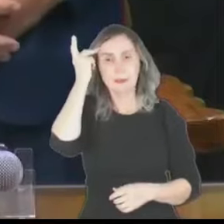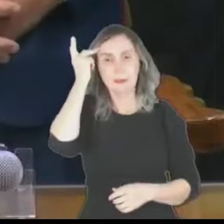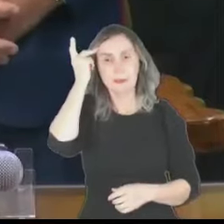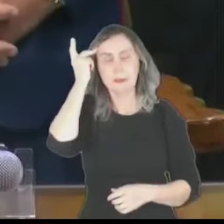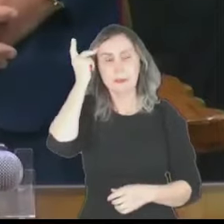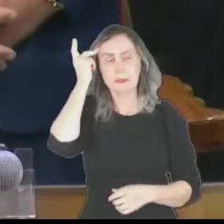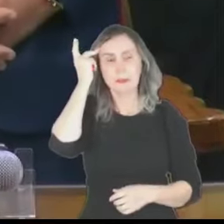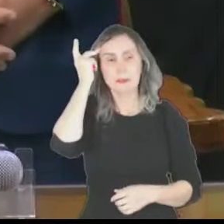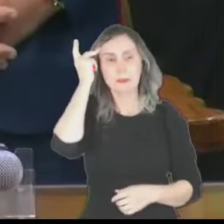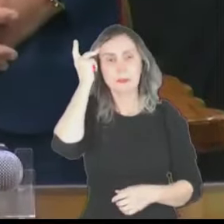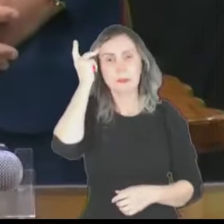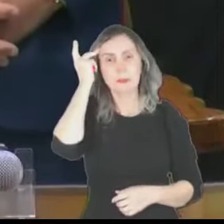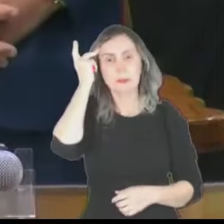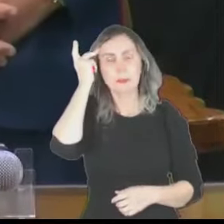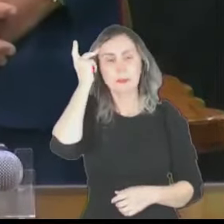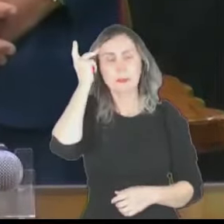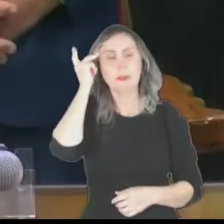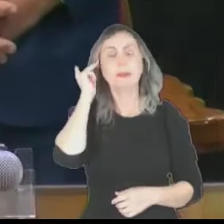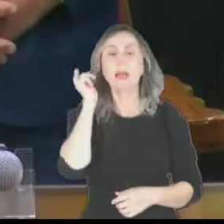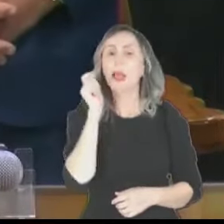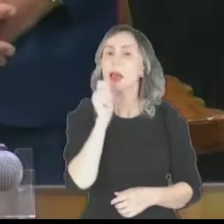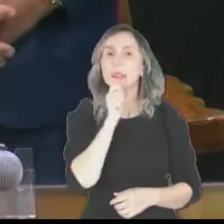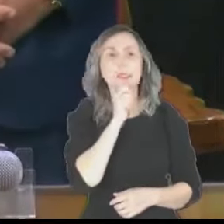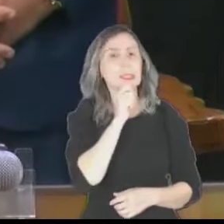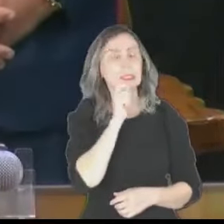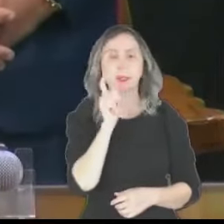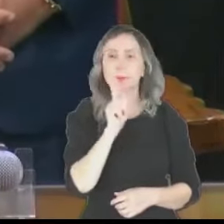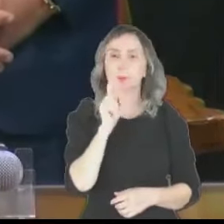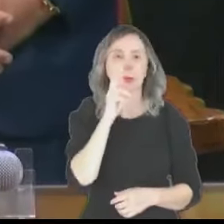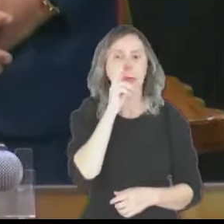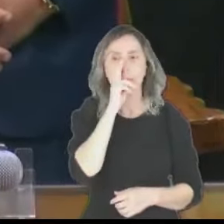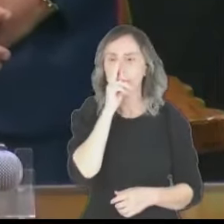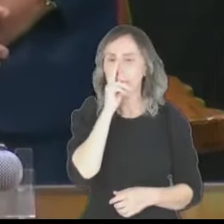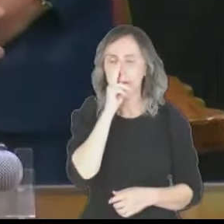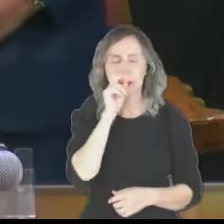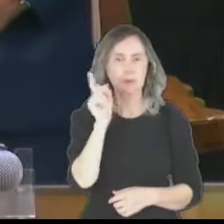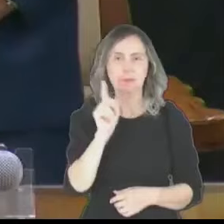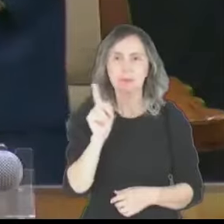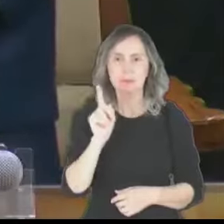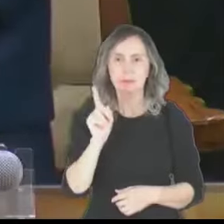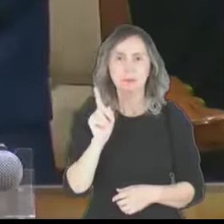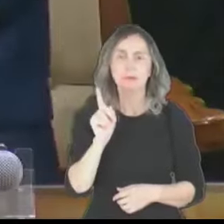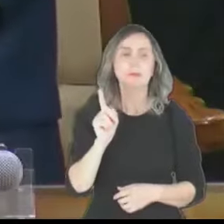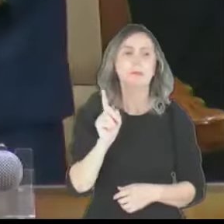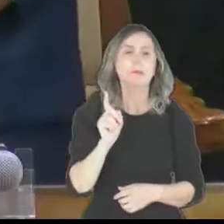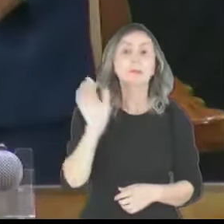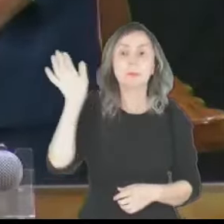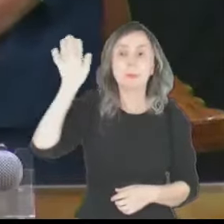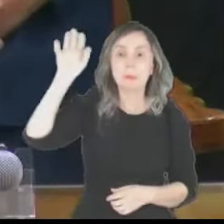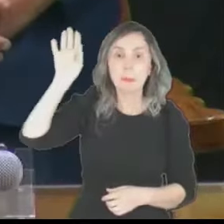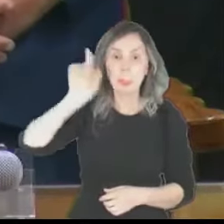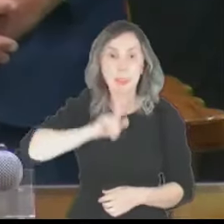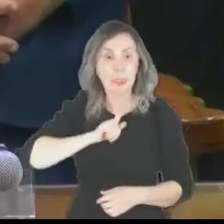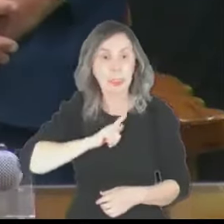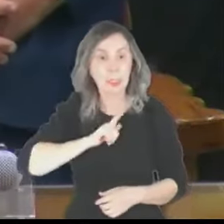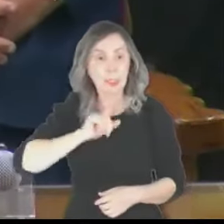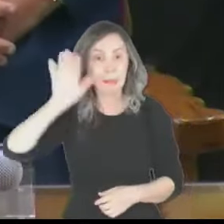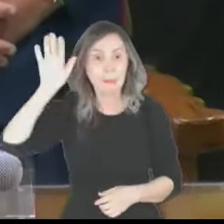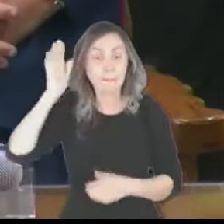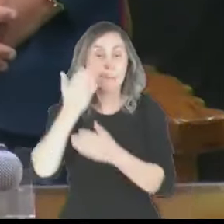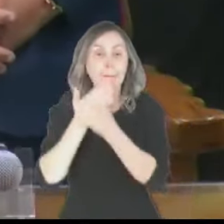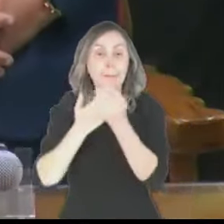Alguma pessoa Que ainda não é evangélica Ainda não é crente De Jesus Cristo Não serve a Deus Temos alguém Entre nós Levante